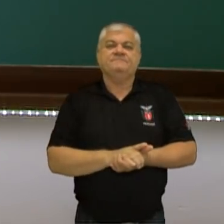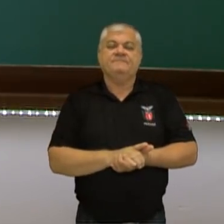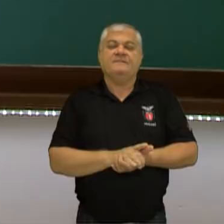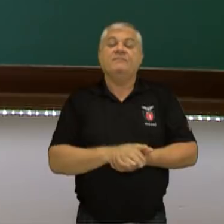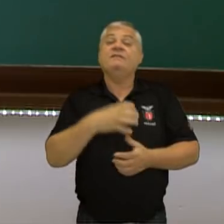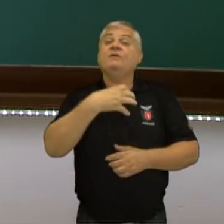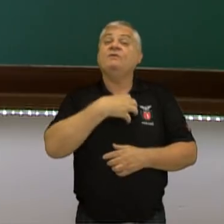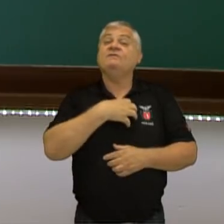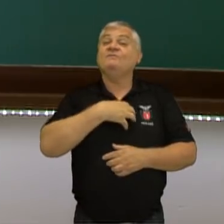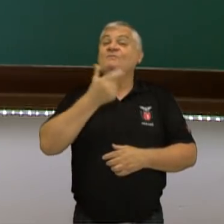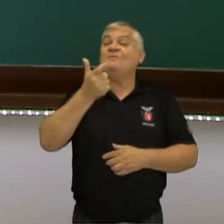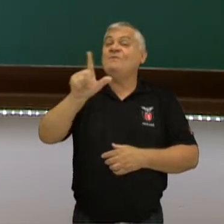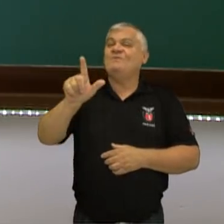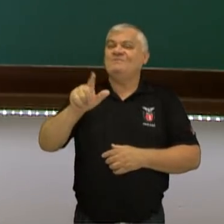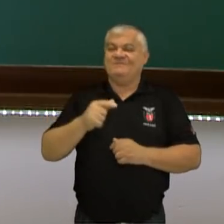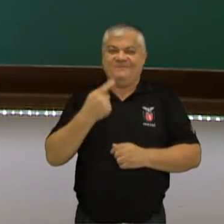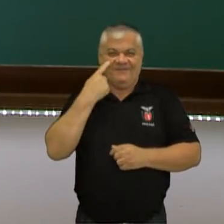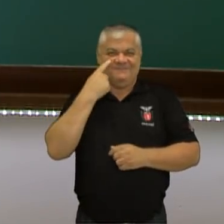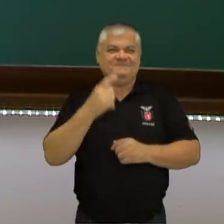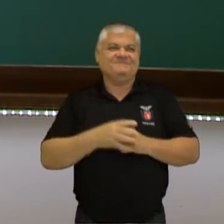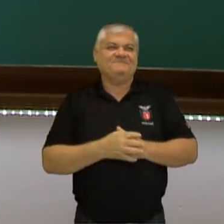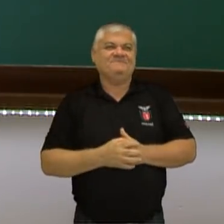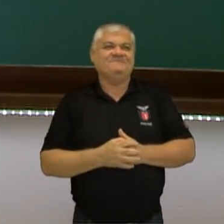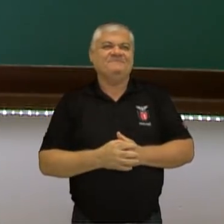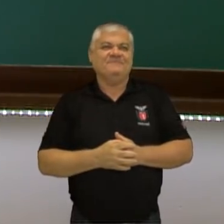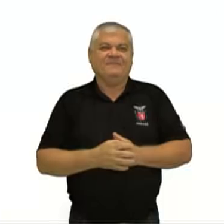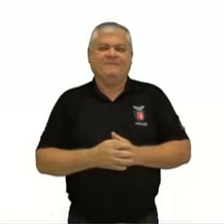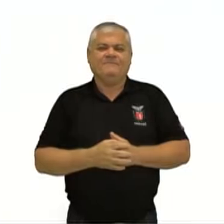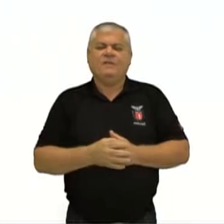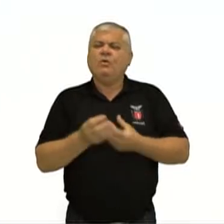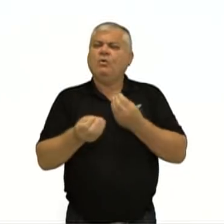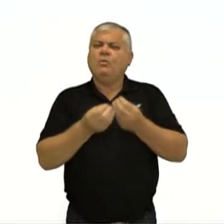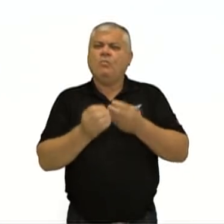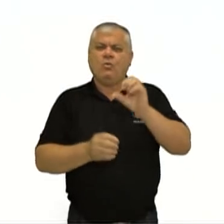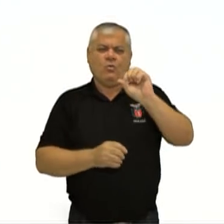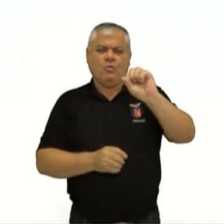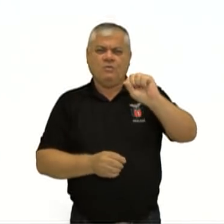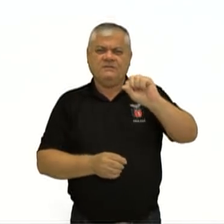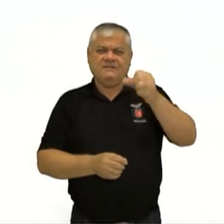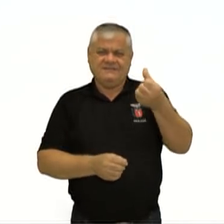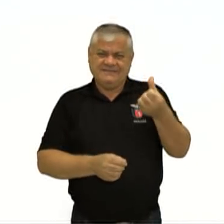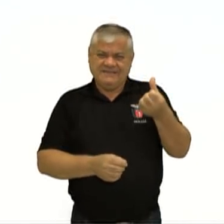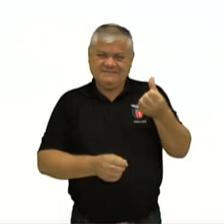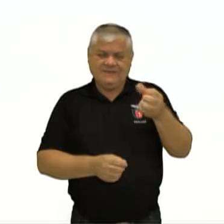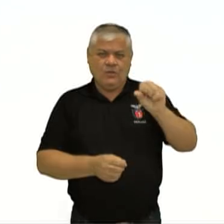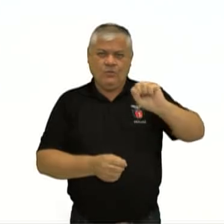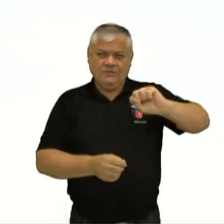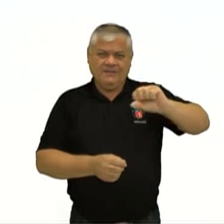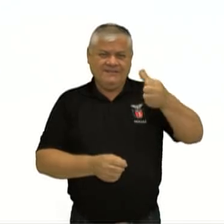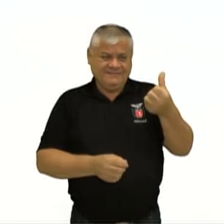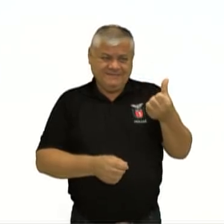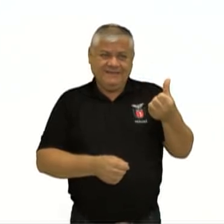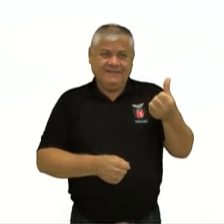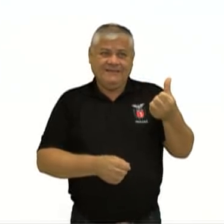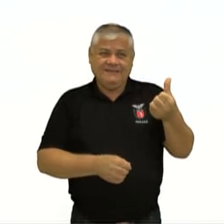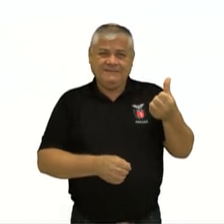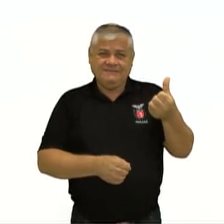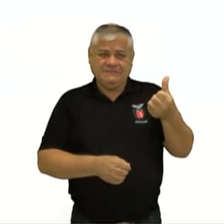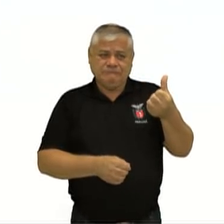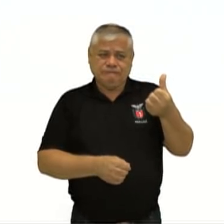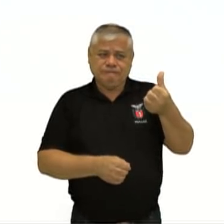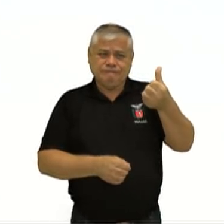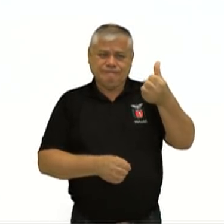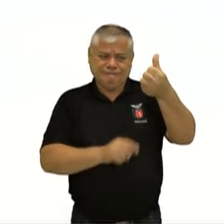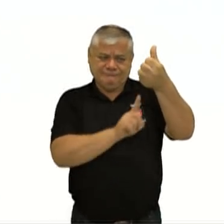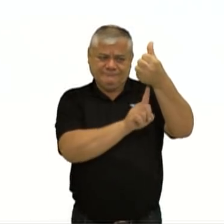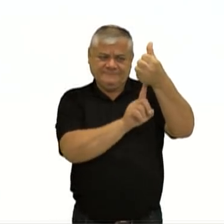Agora, tem um outro jeito da gente pensar. Confere lá comigo. Como 86% é 86 sobre 100, podemos